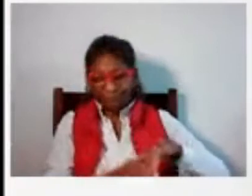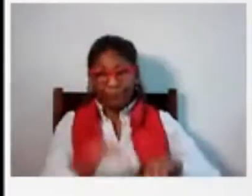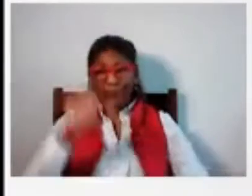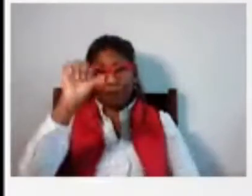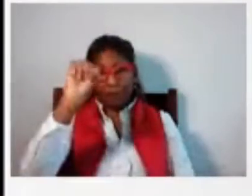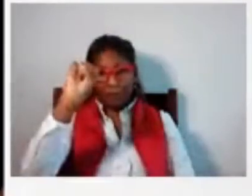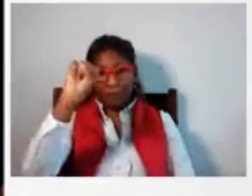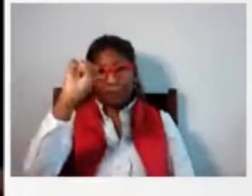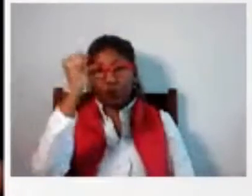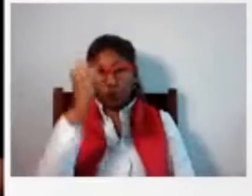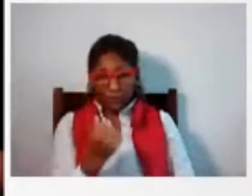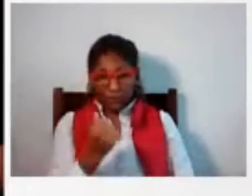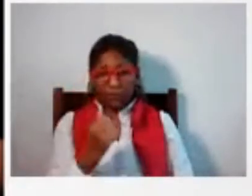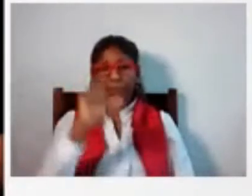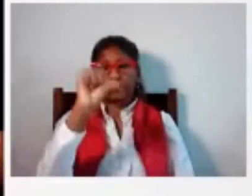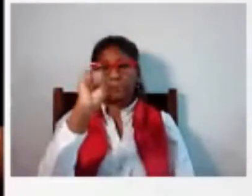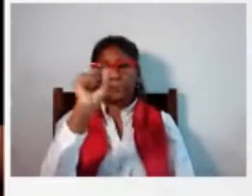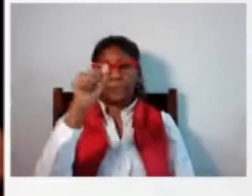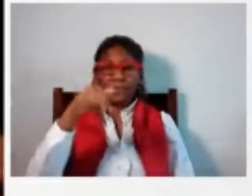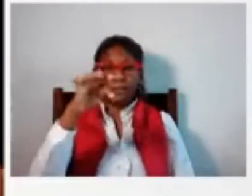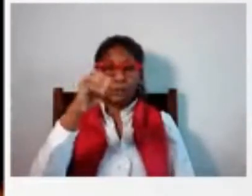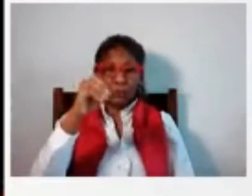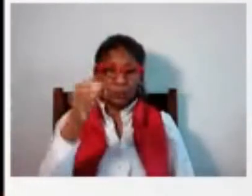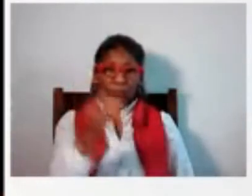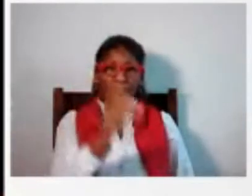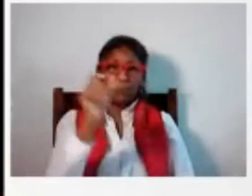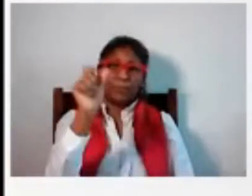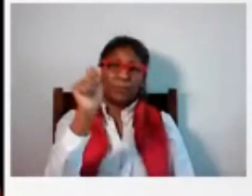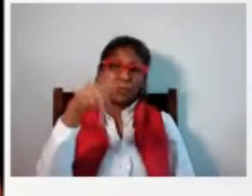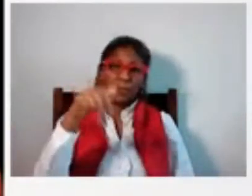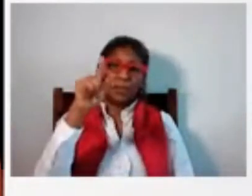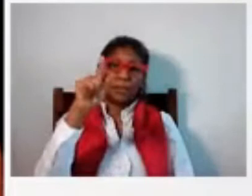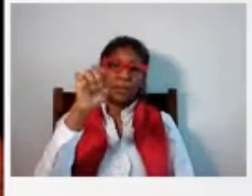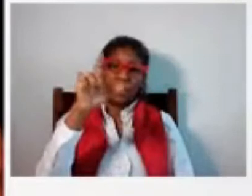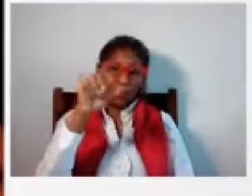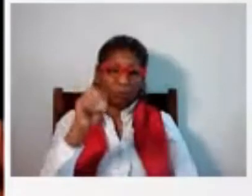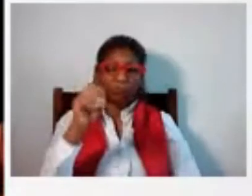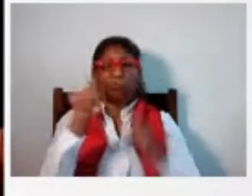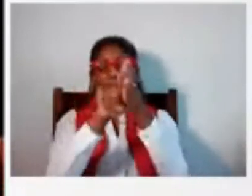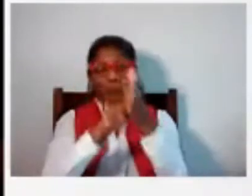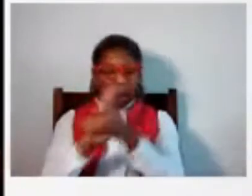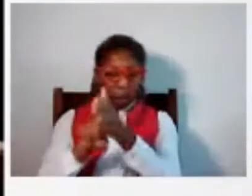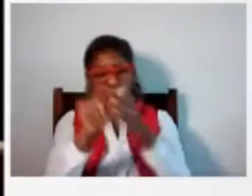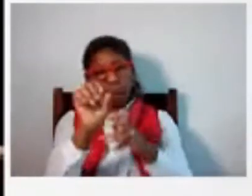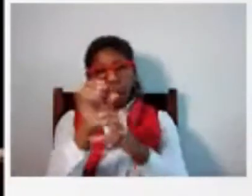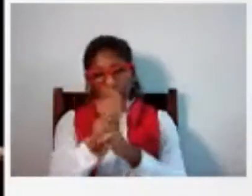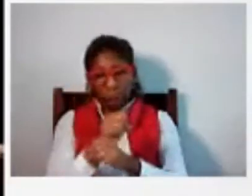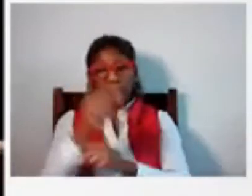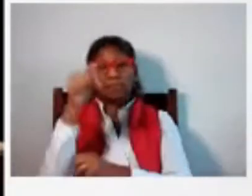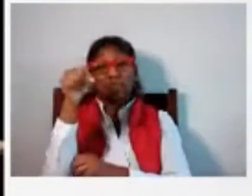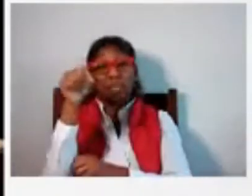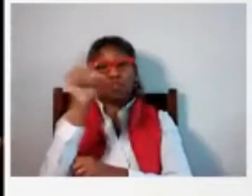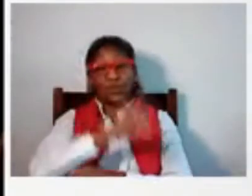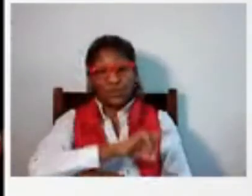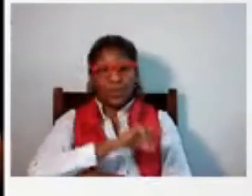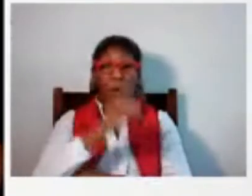variação de hospitalizações confirmadas para a Covid-19, registradas nos últimos 7 dias, eram 4 na